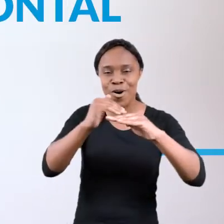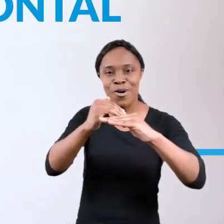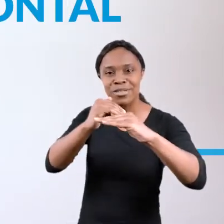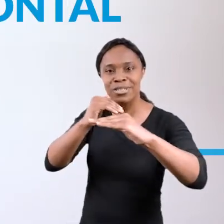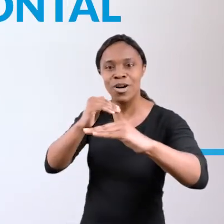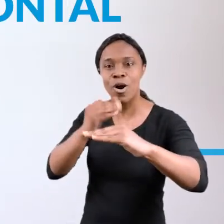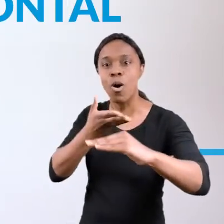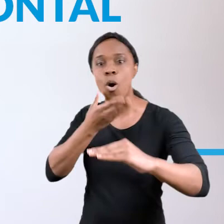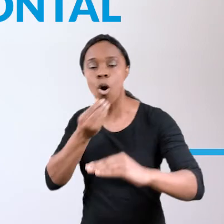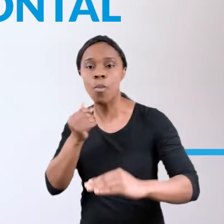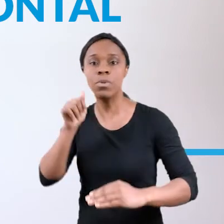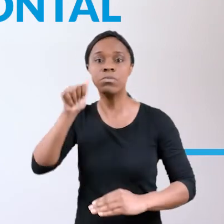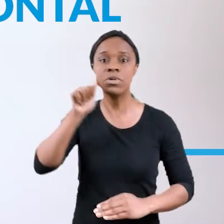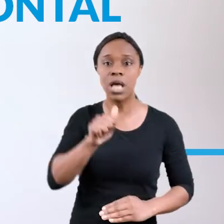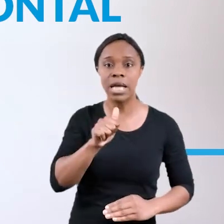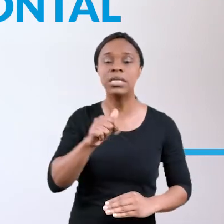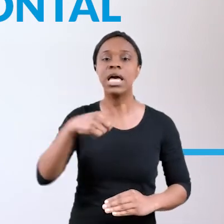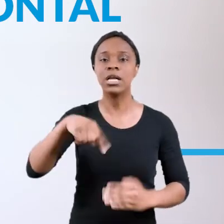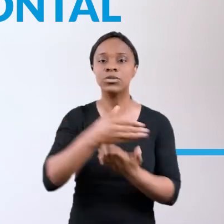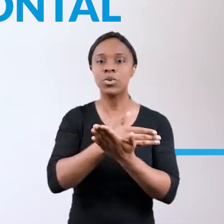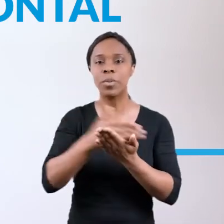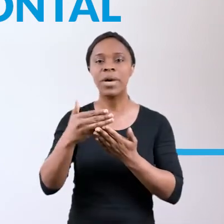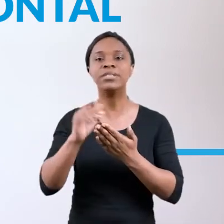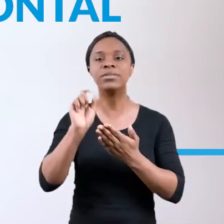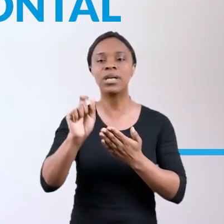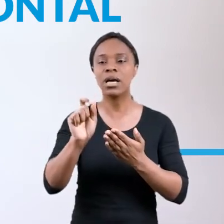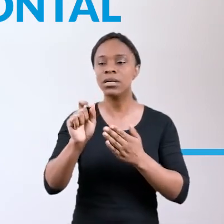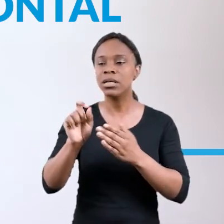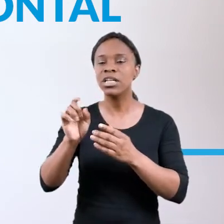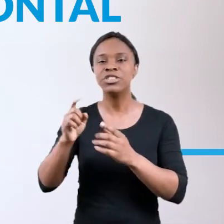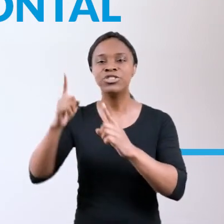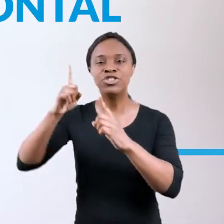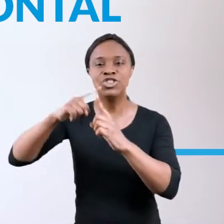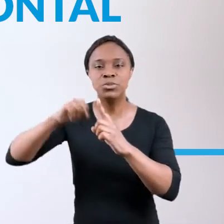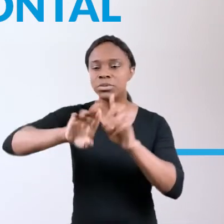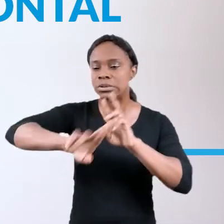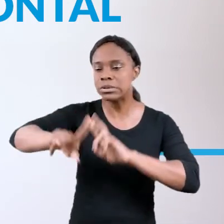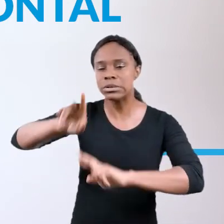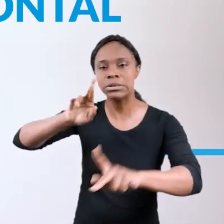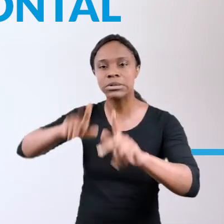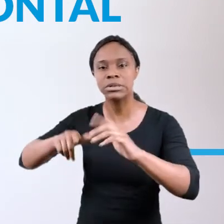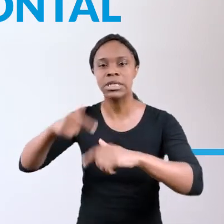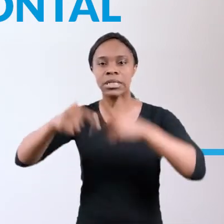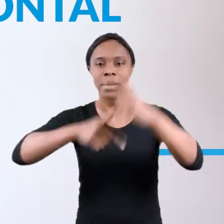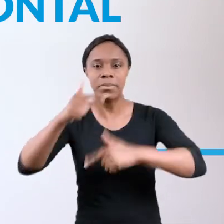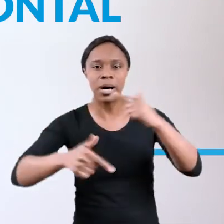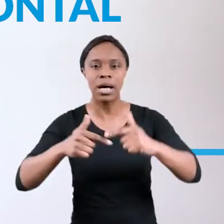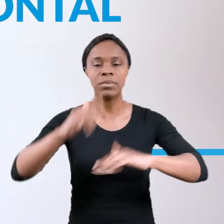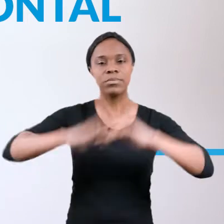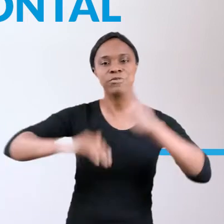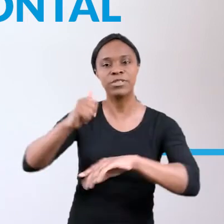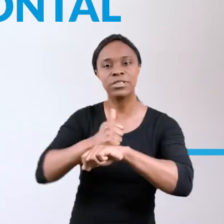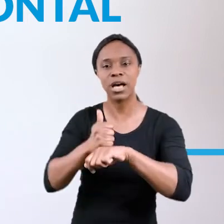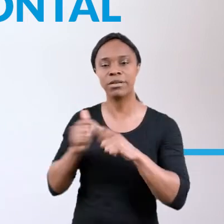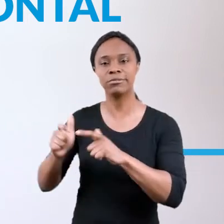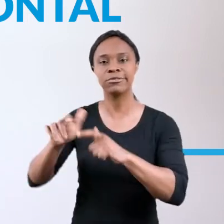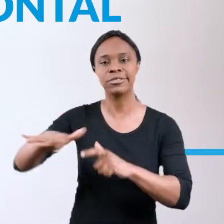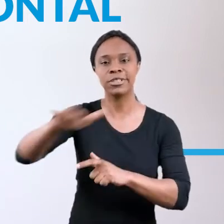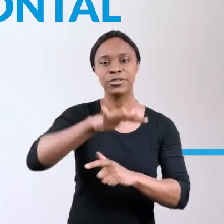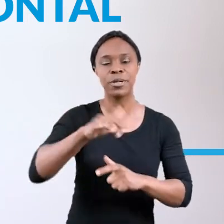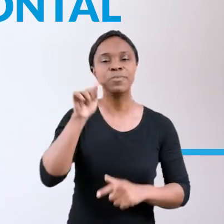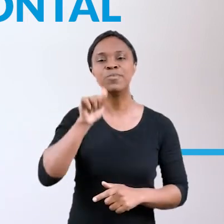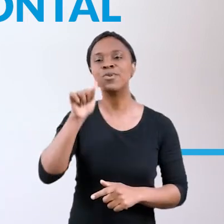mulheres e homens, por exemplo, se concentram em diferentes tipos de trabalho, profissão e setores. No caso das mulheres,